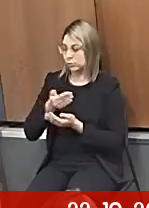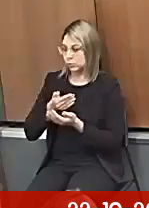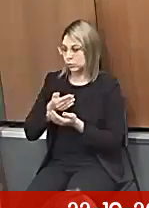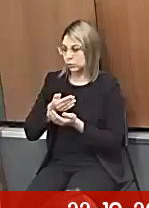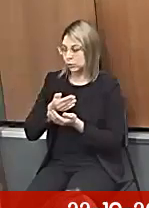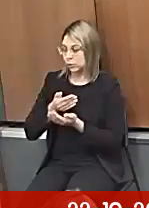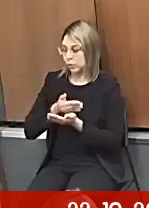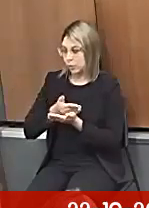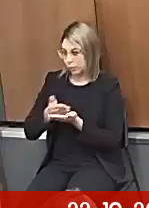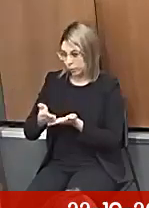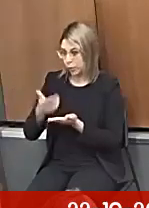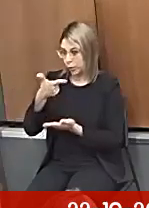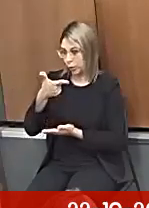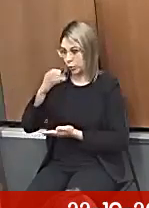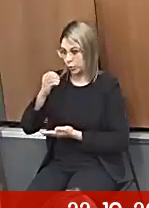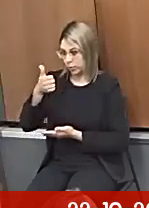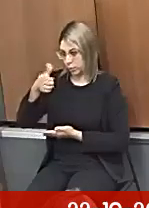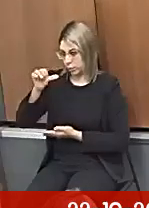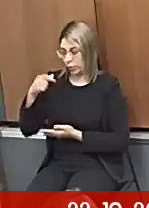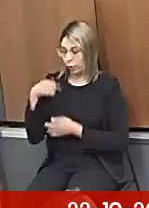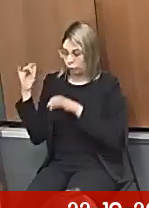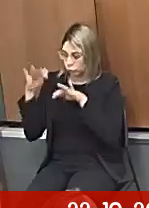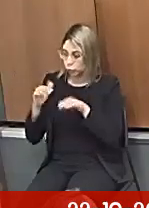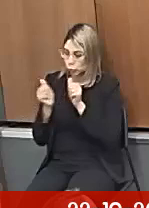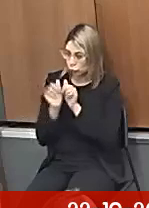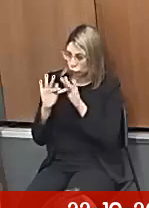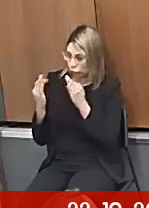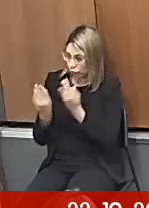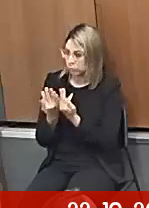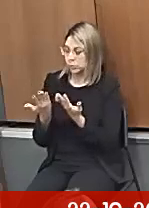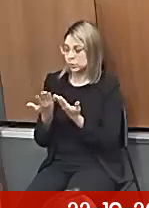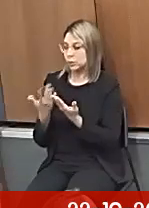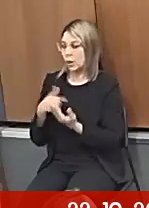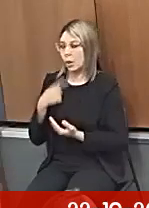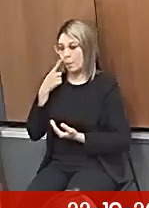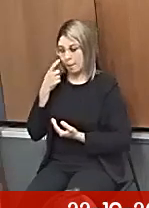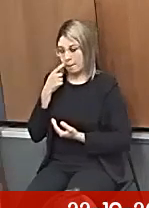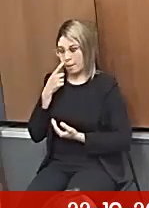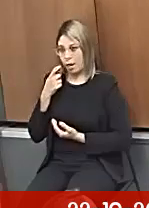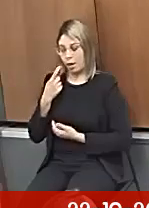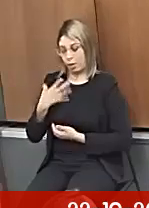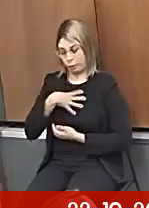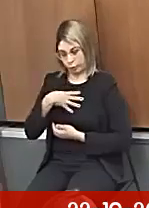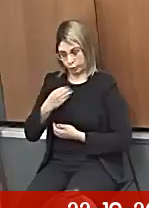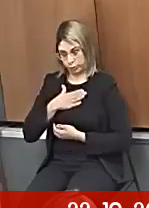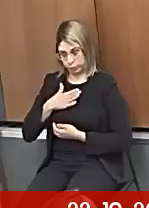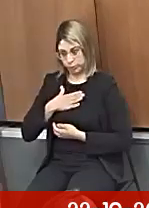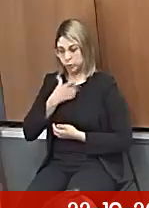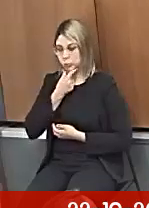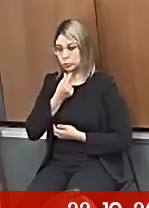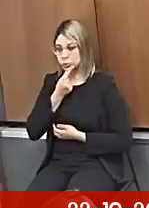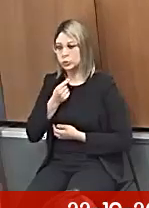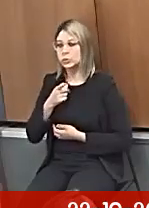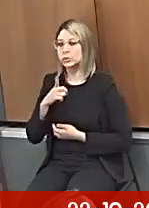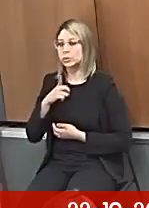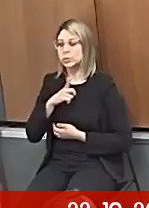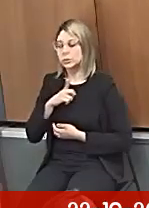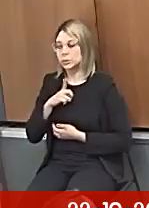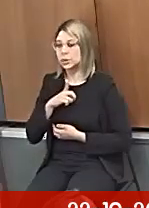trouxe a minha família. E sou pai de um menino que tem